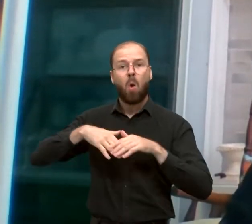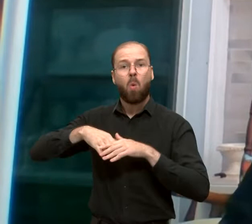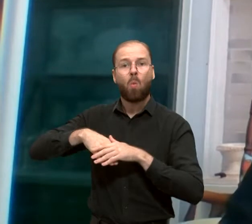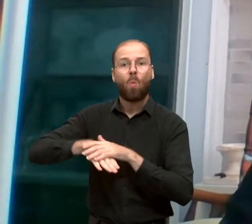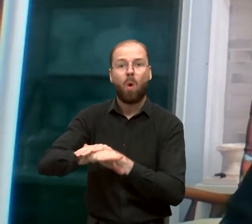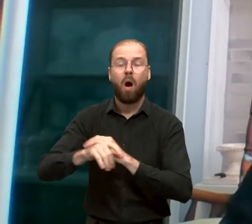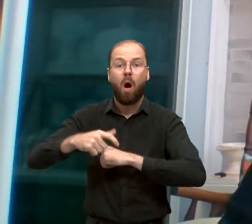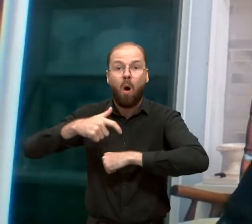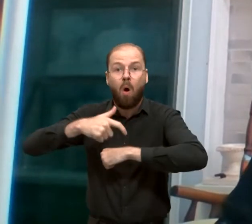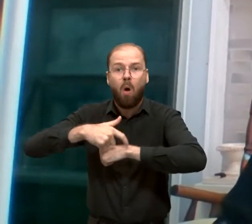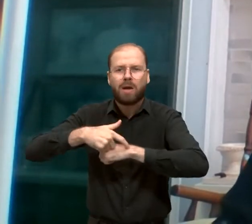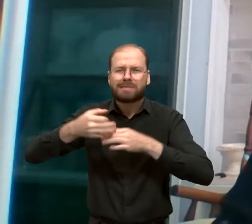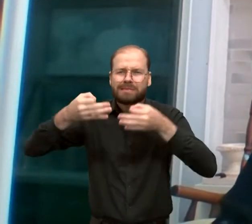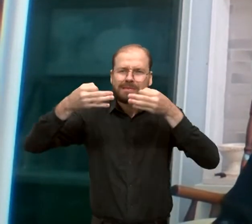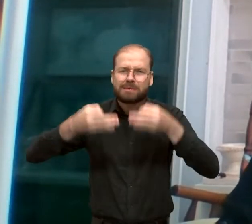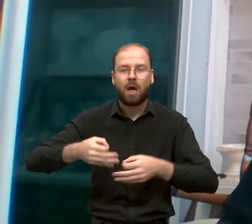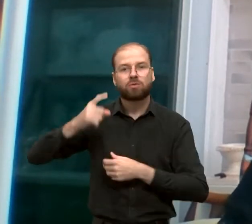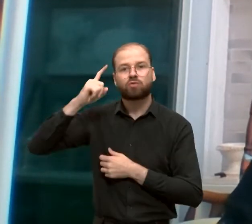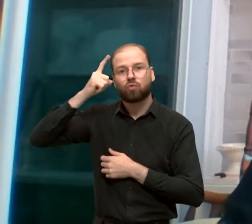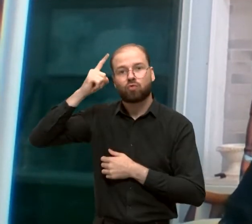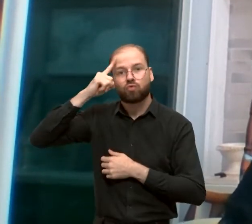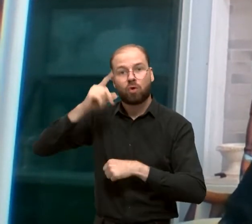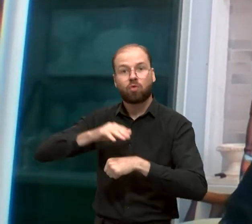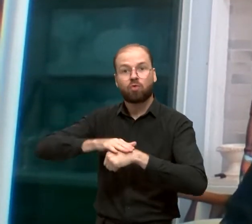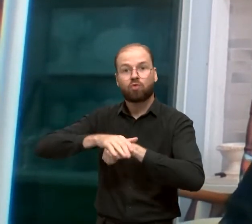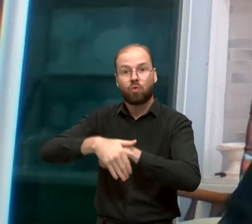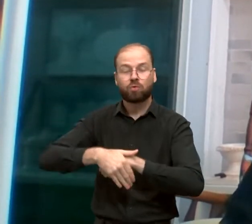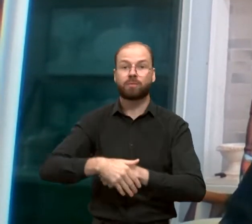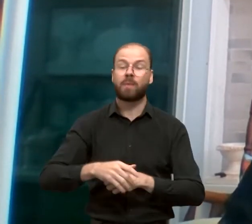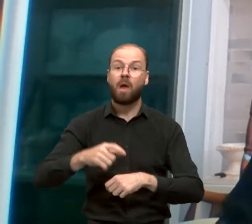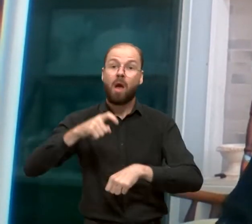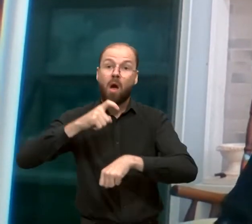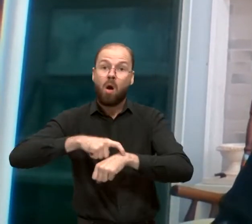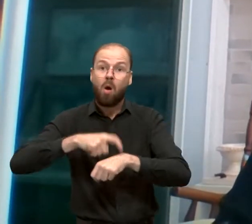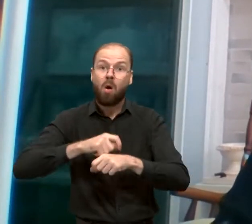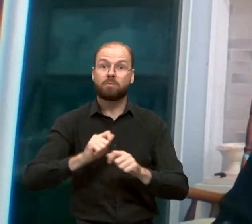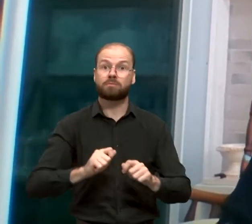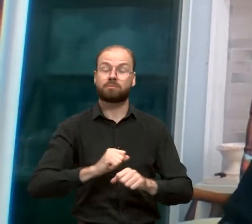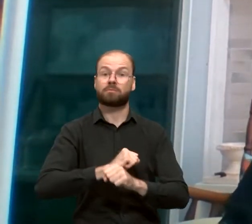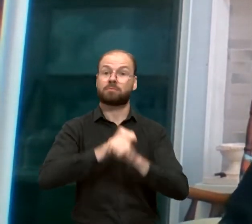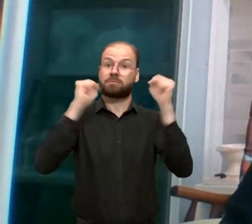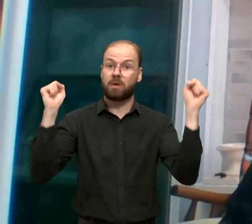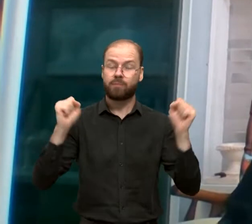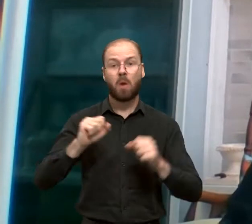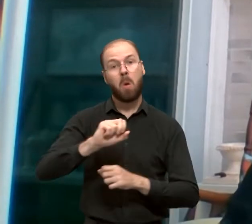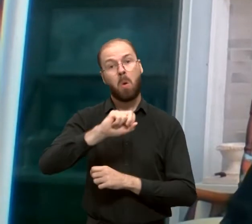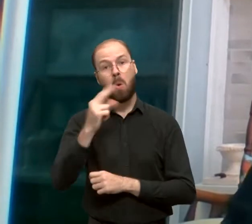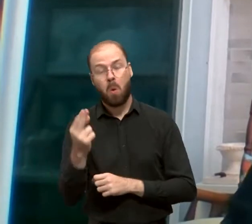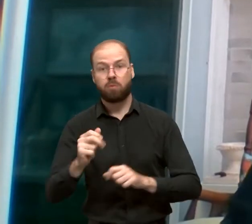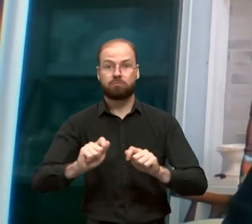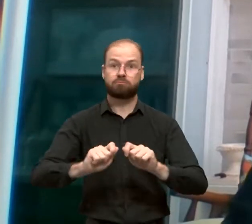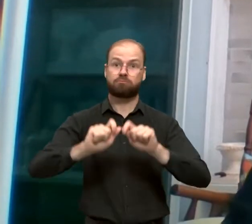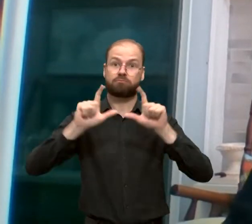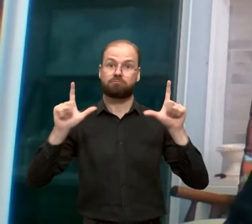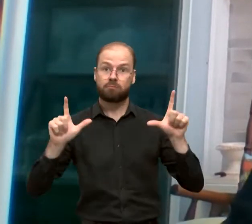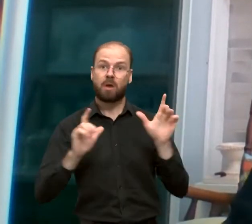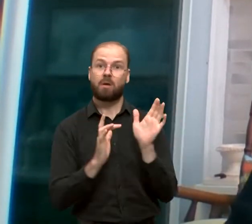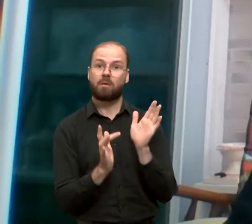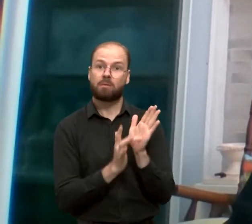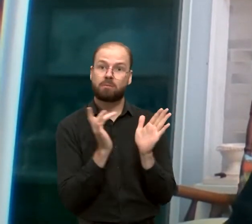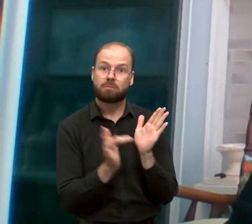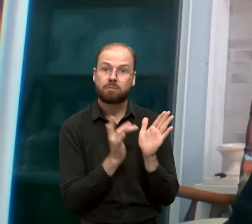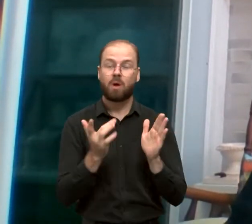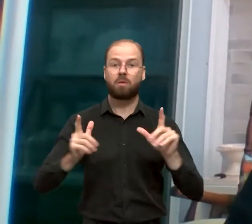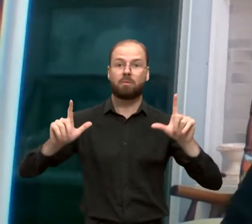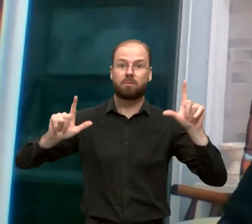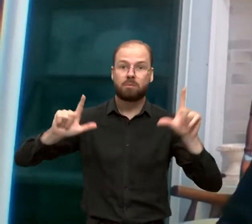se deitar e levantar, ou que fica exposto a muita tela, né, que a gente chama de luminosidade excessiva no